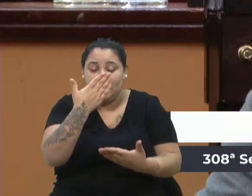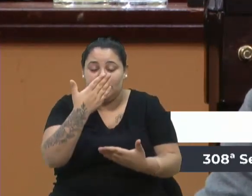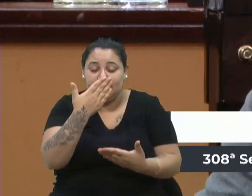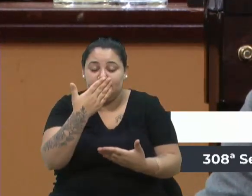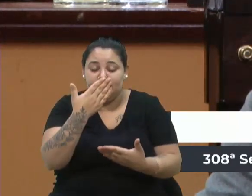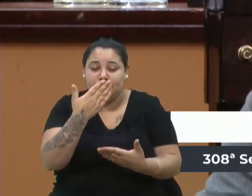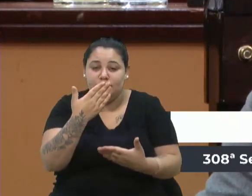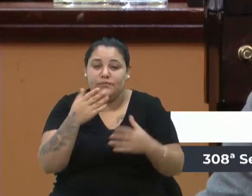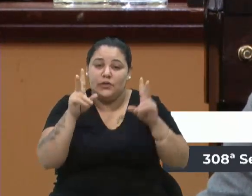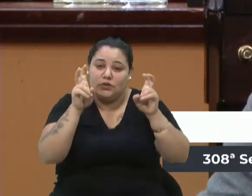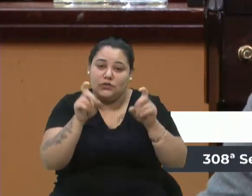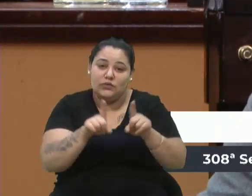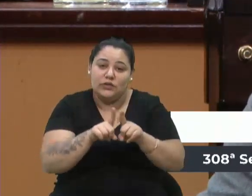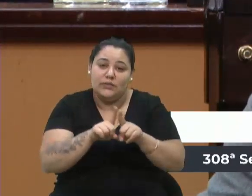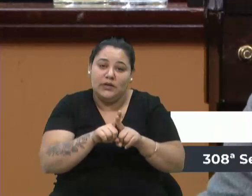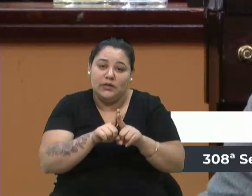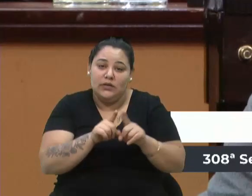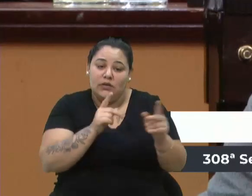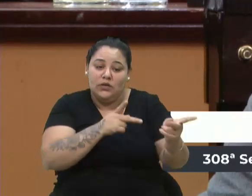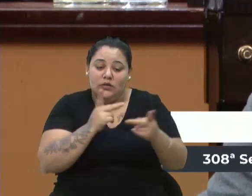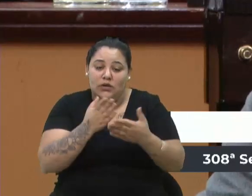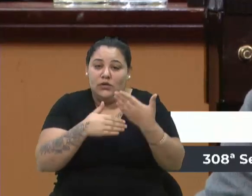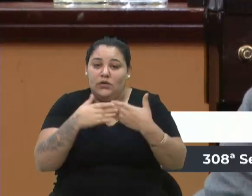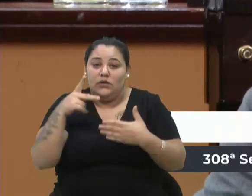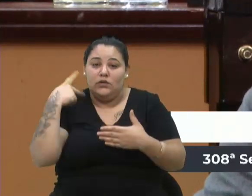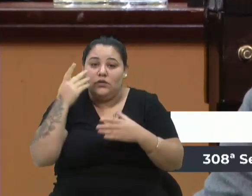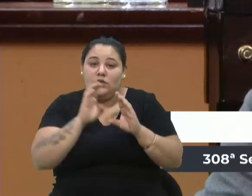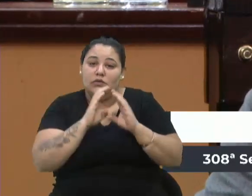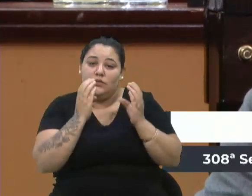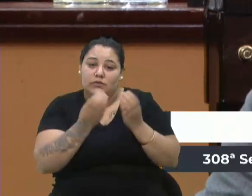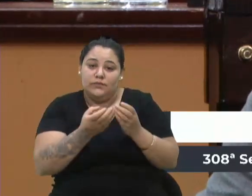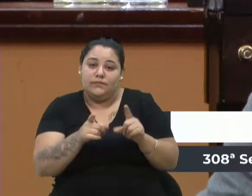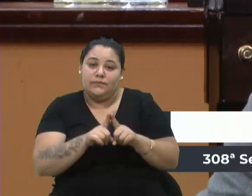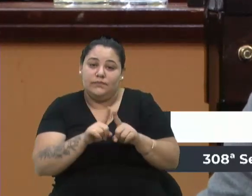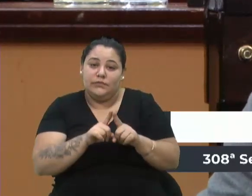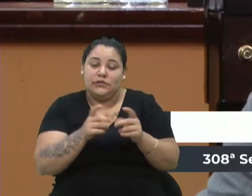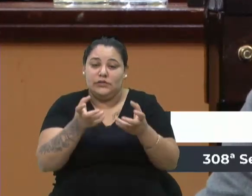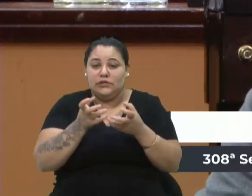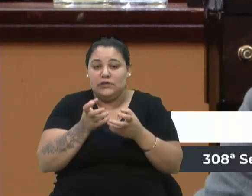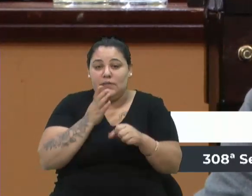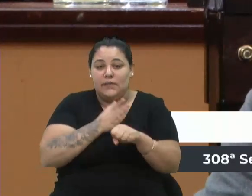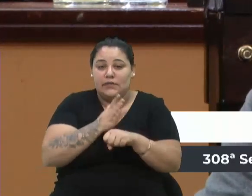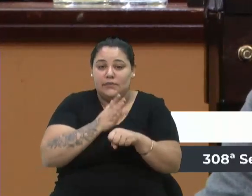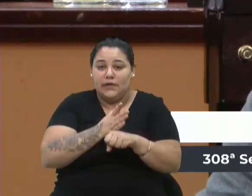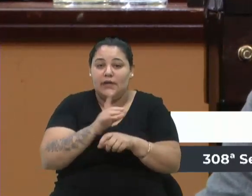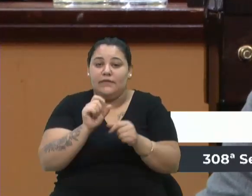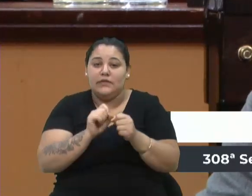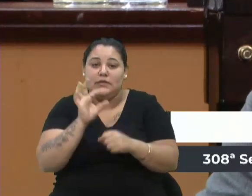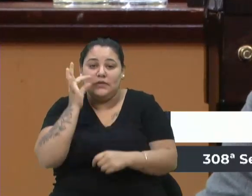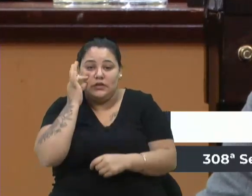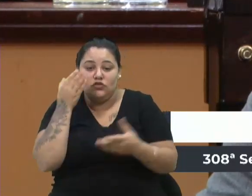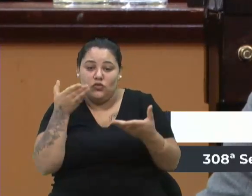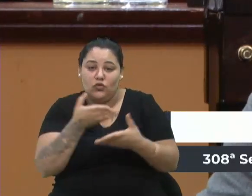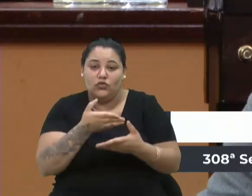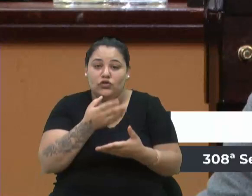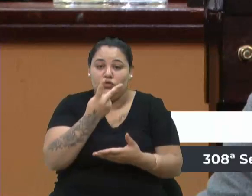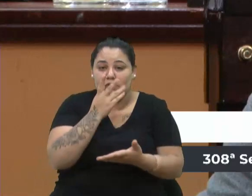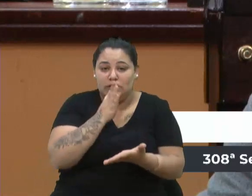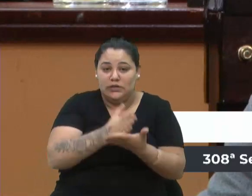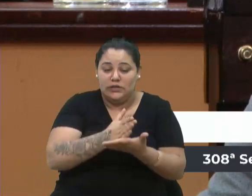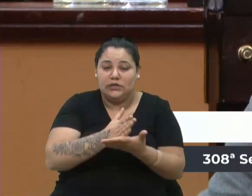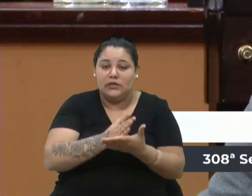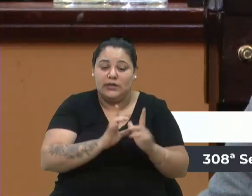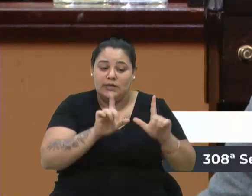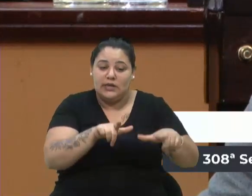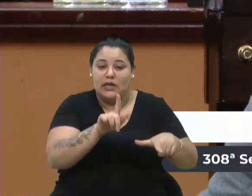convite para todos os vereadores e a comunidade que queiram se fazer presentes hoje às 14:30 na sala